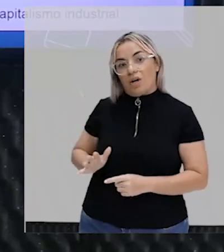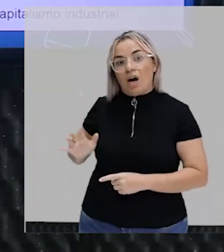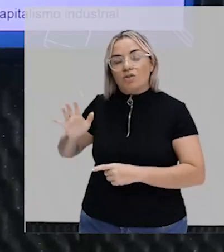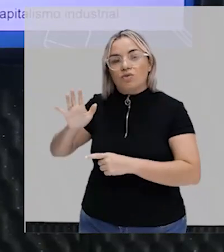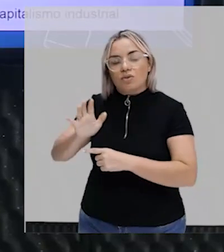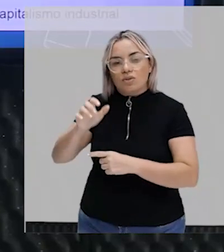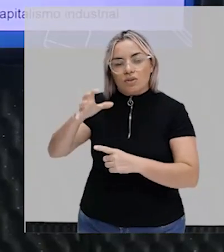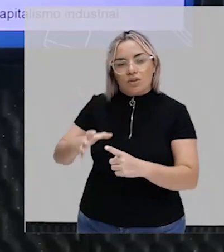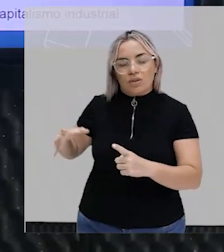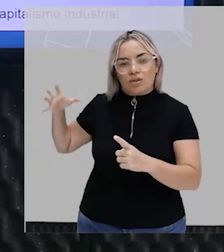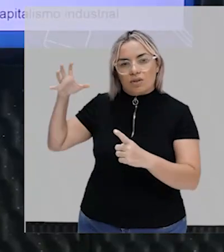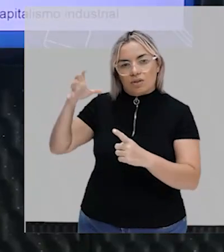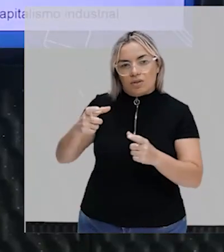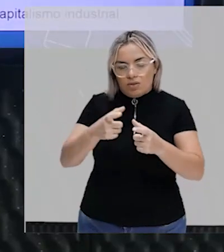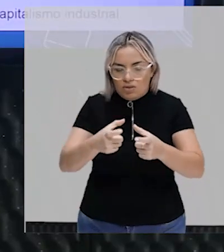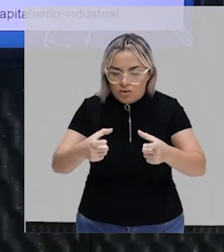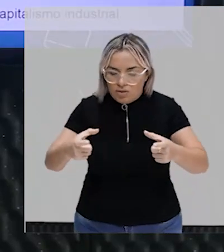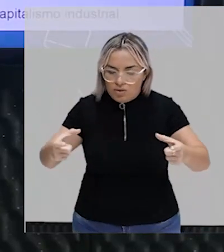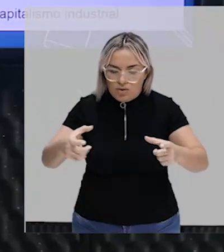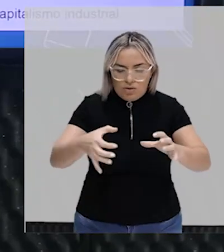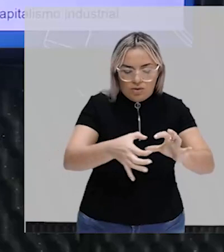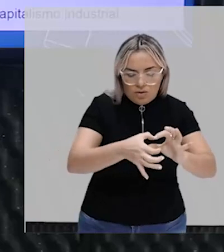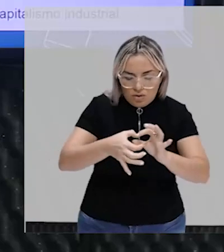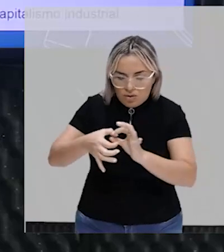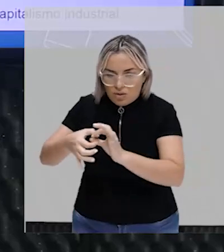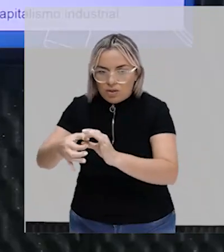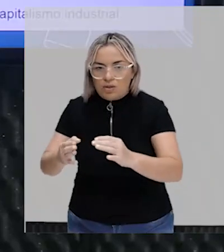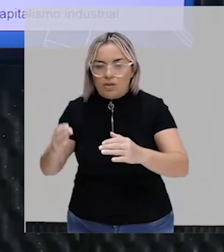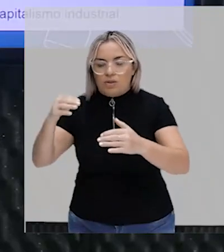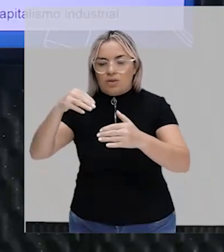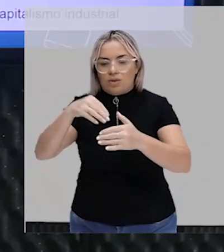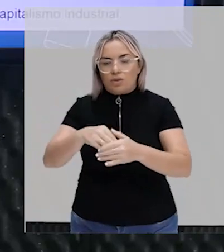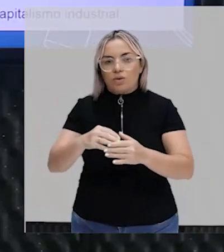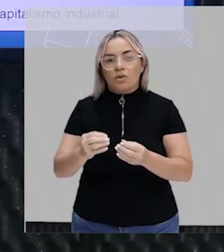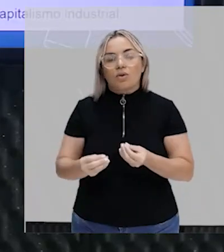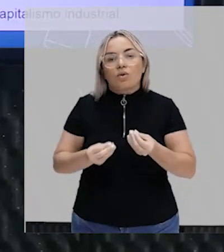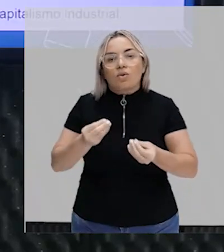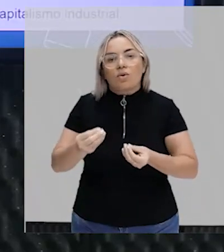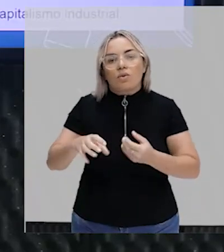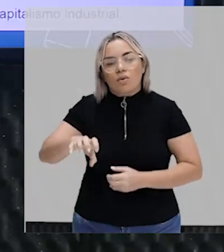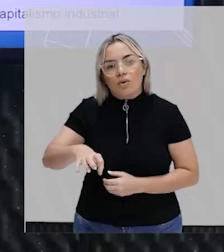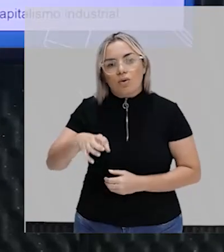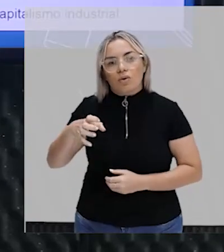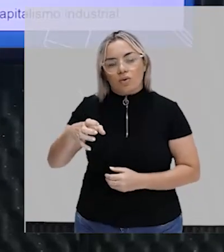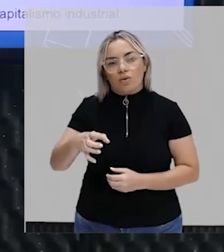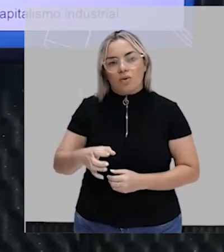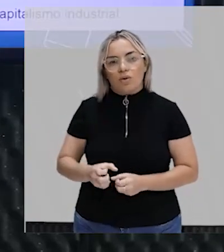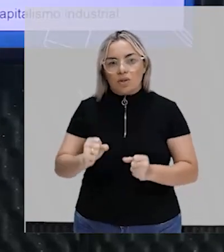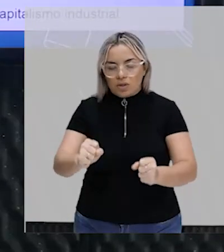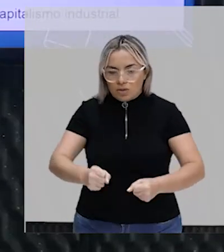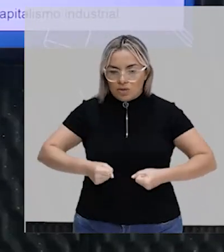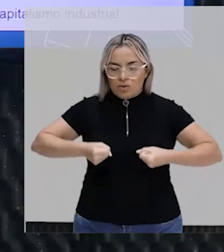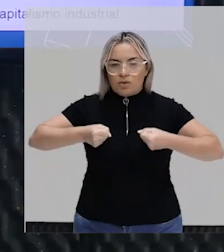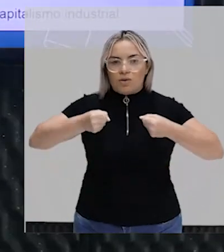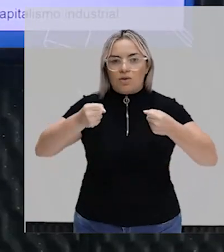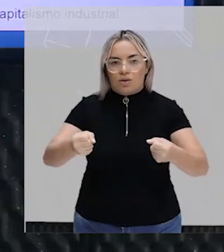quê? Pela maior integração, que só foi possível graças à consolidação do processo de